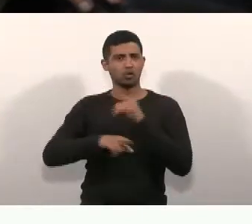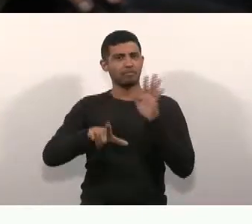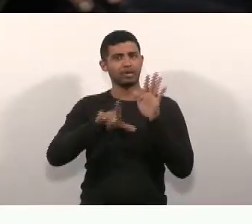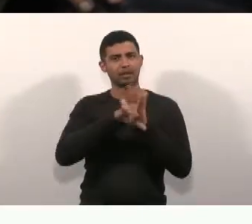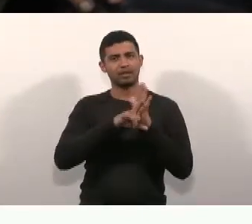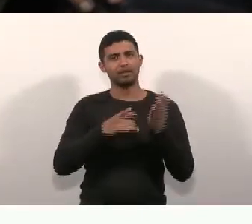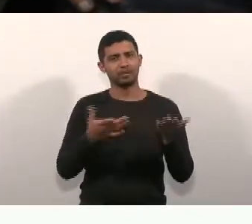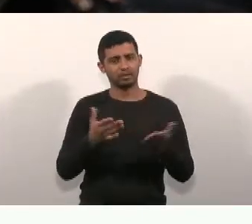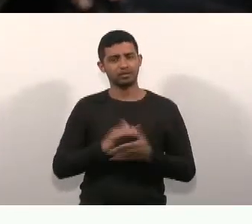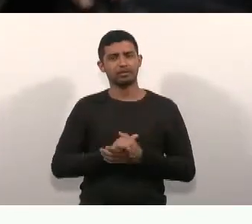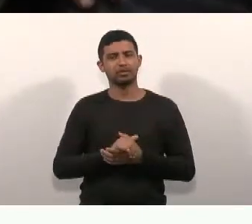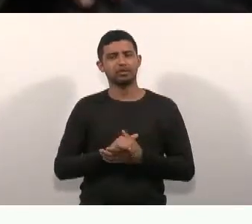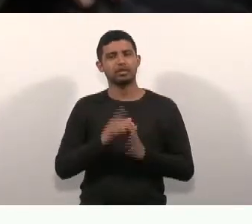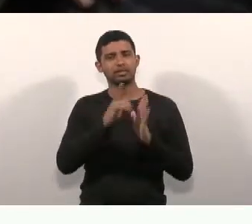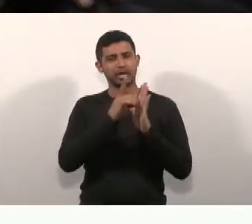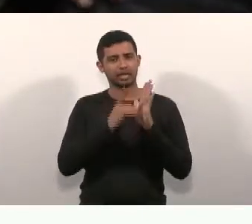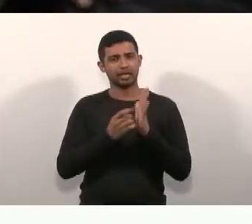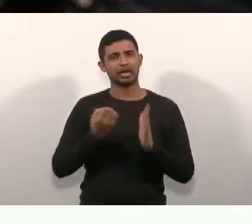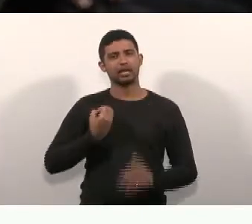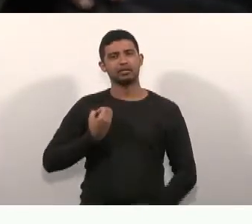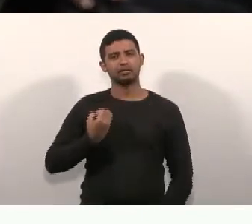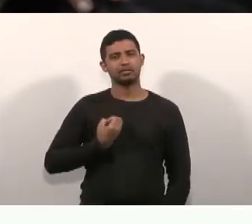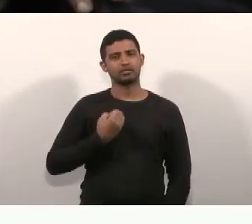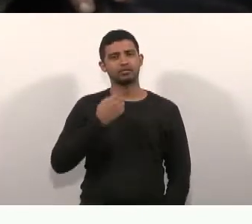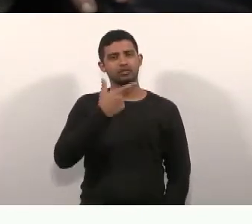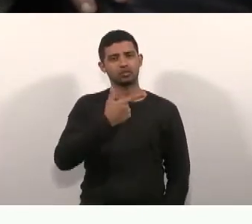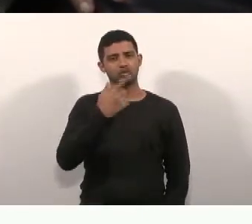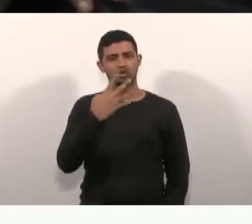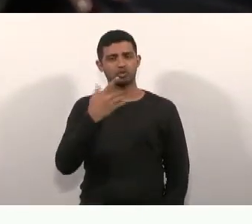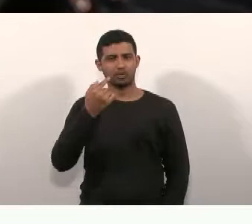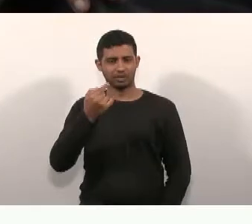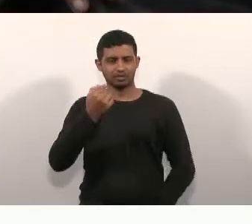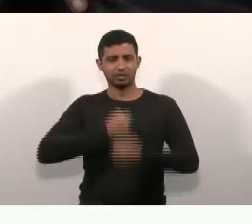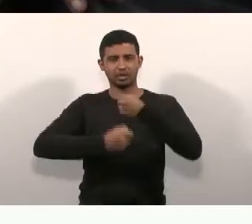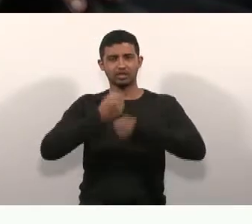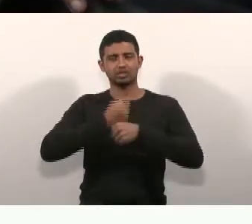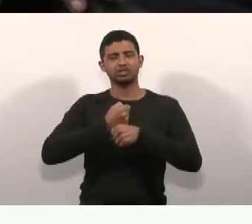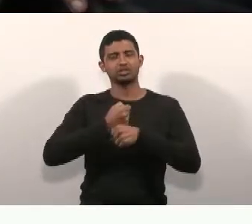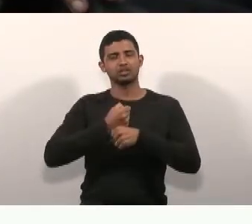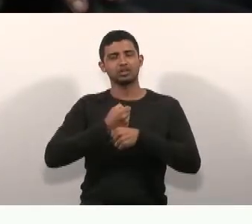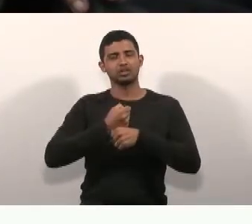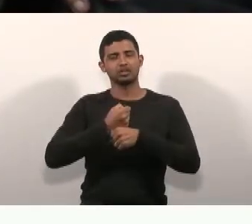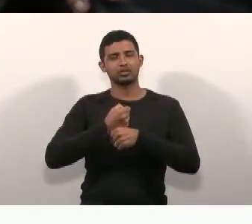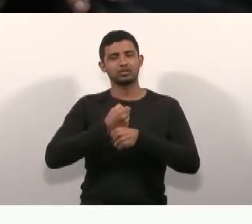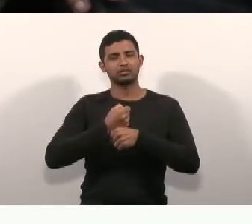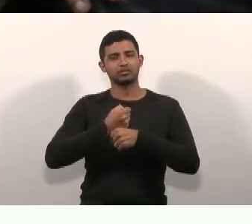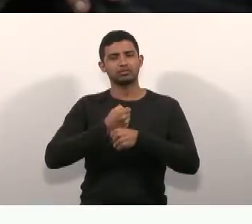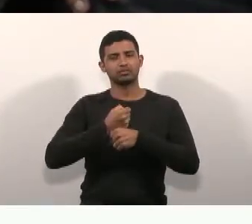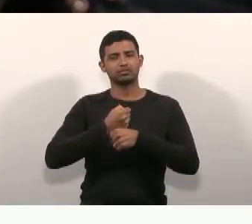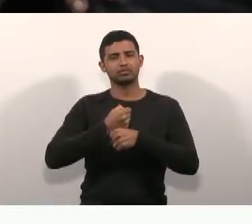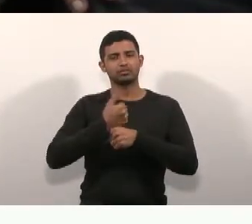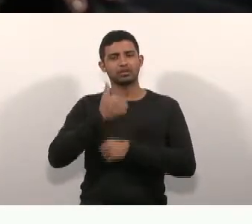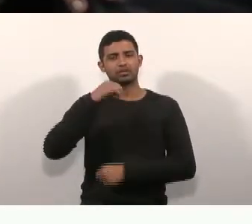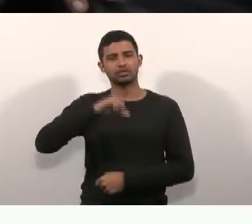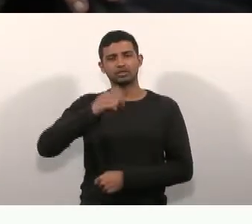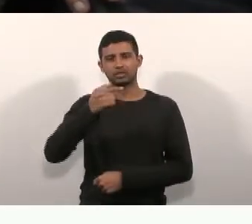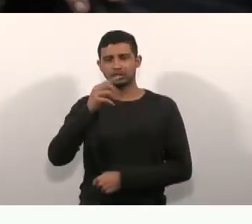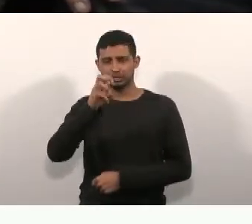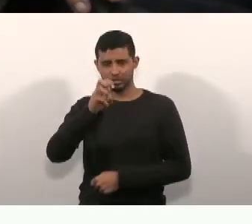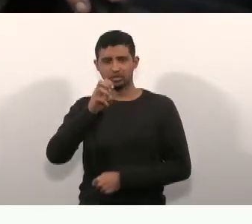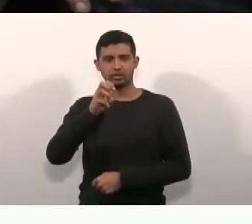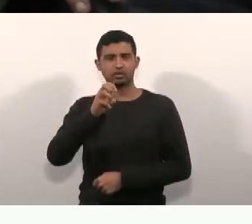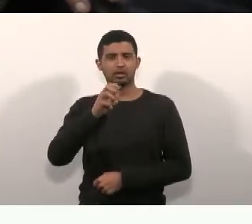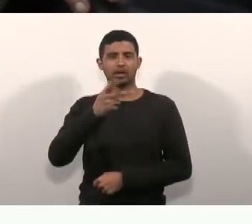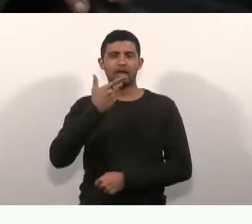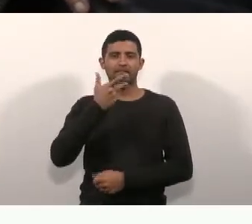vigente, já que o decreto número 247, de 21 de julho de 1975, dispõe sobre multas